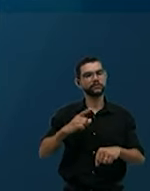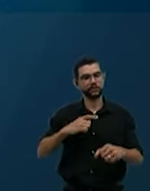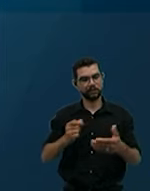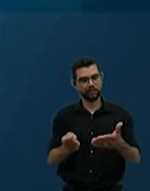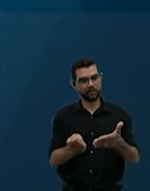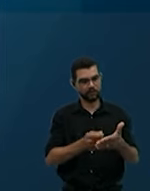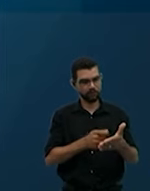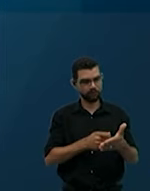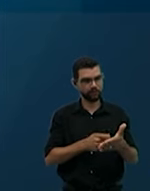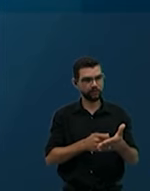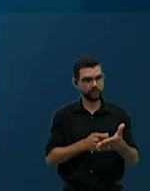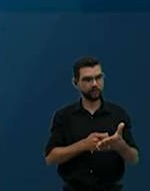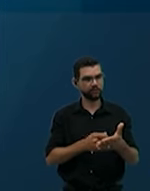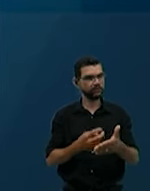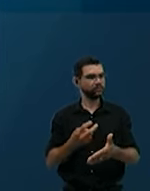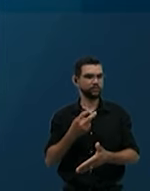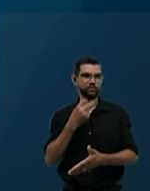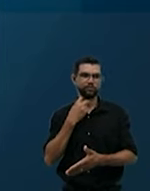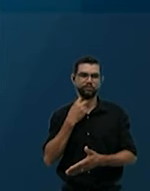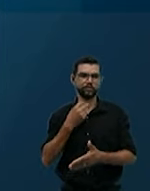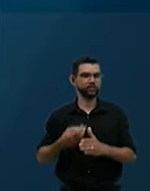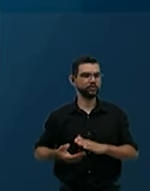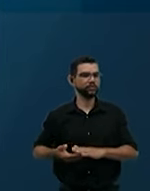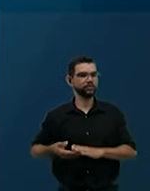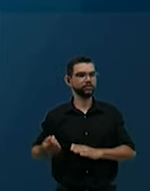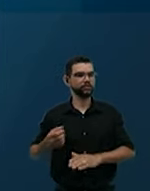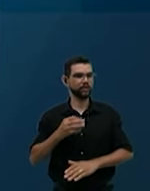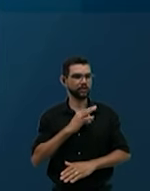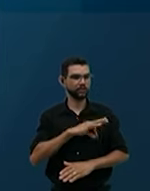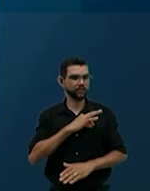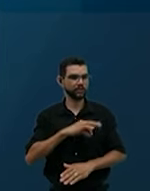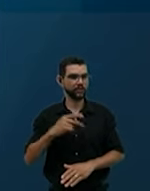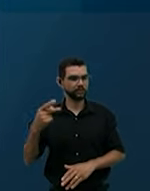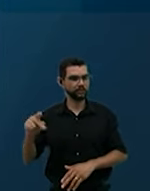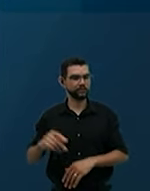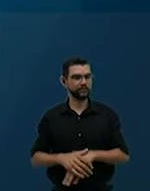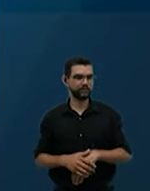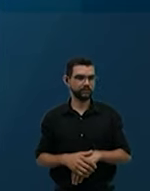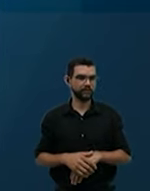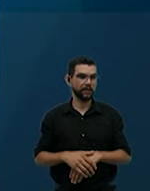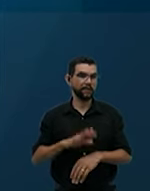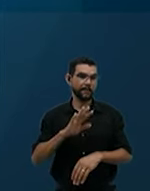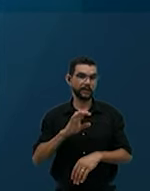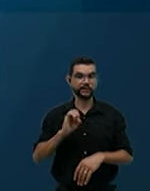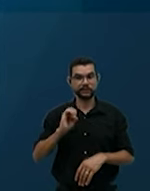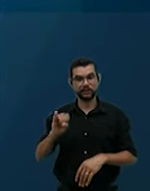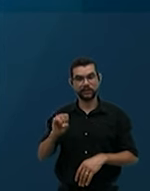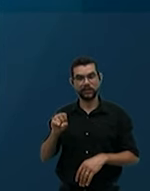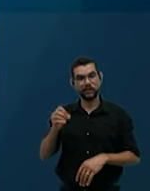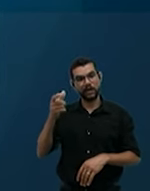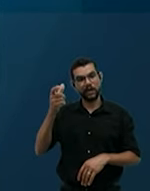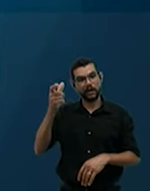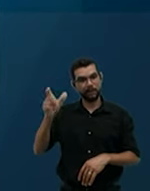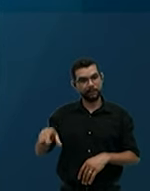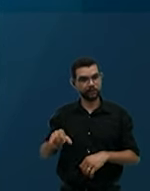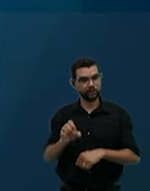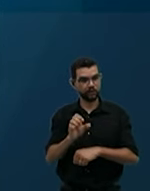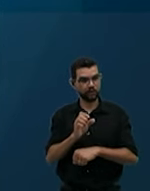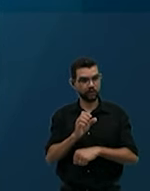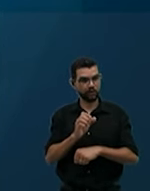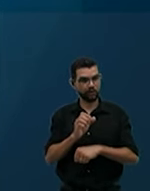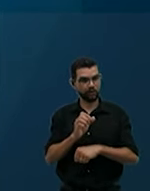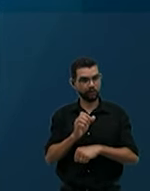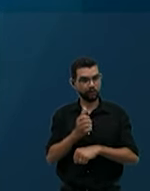especiais. Se o empregador não cumpriu a legislação, não produziu o laudo técnico ambiental e agora não consegue preencher um